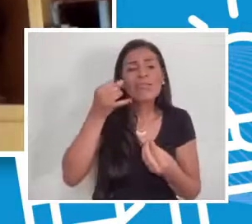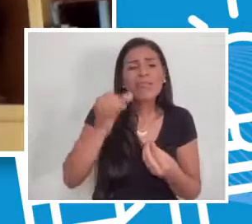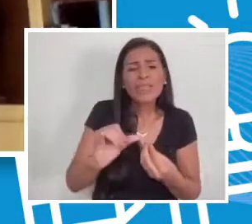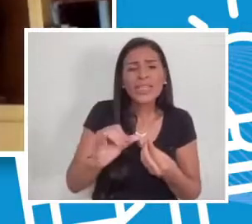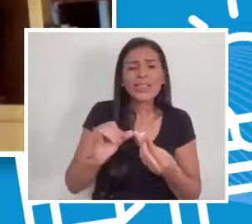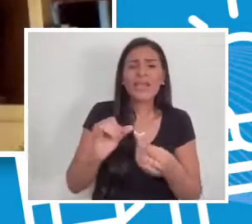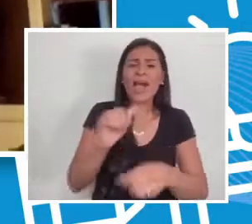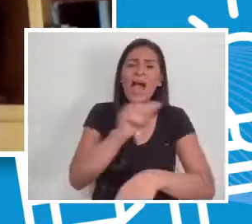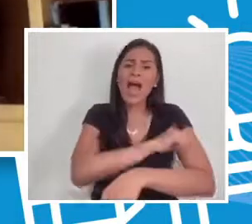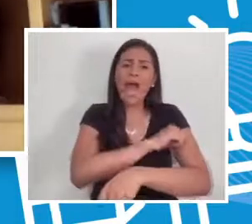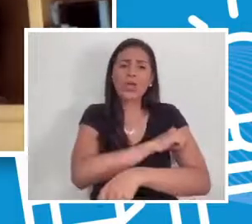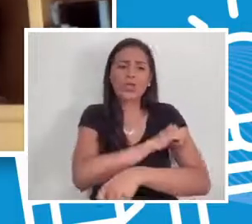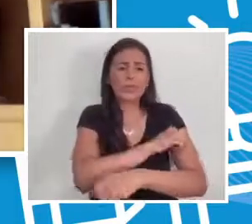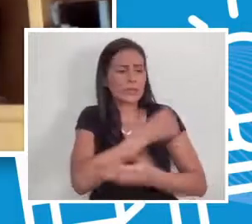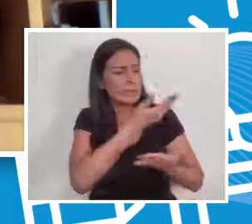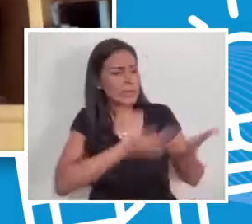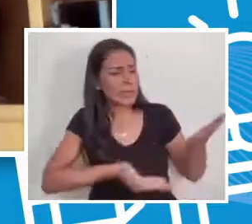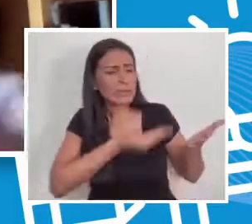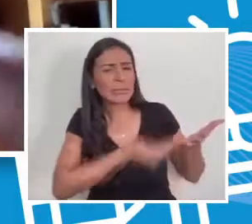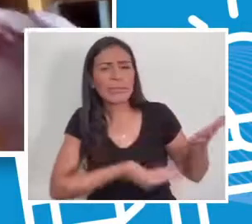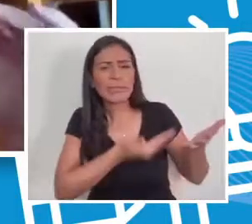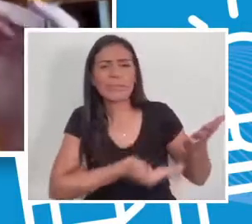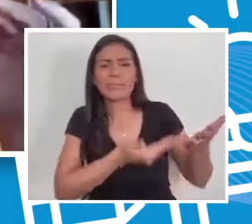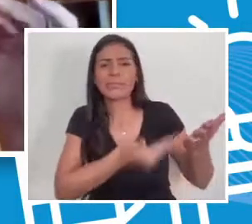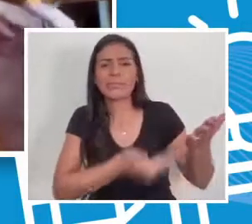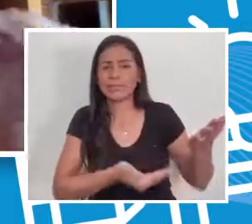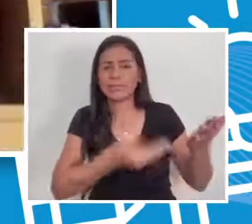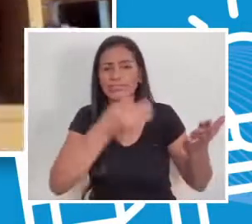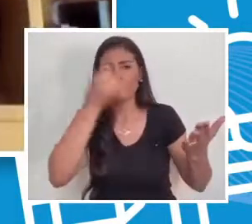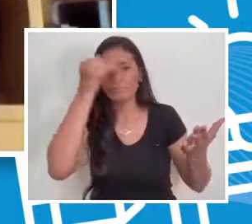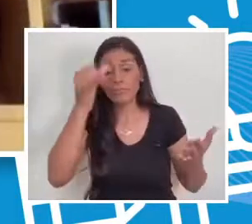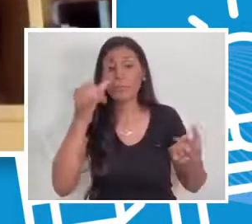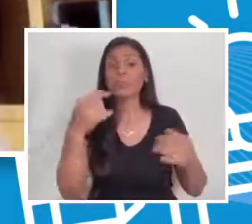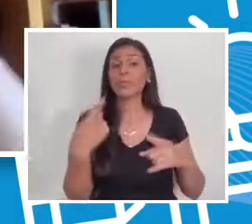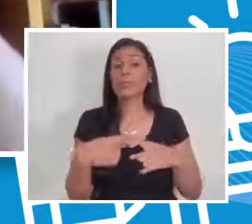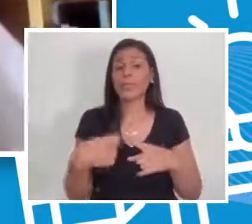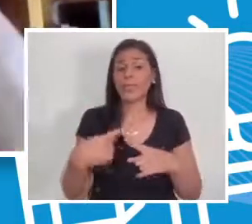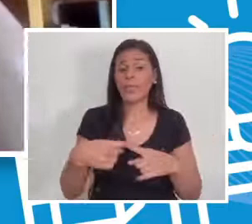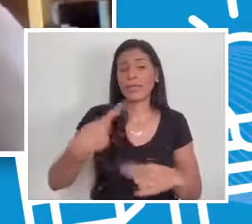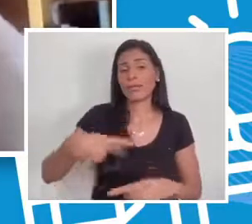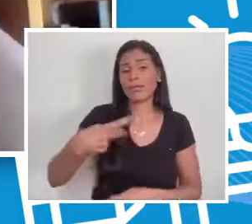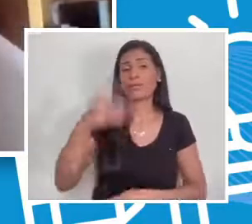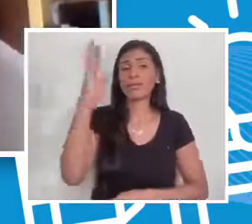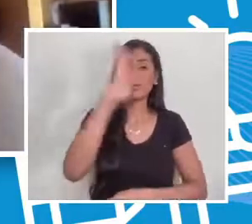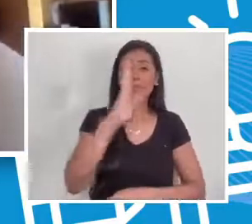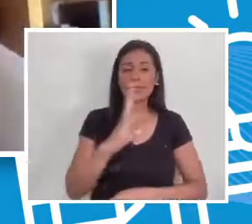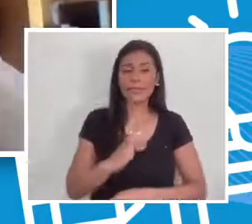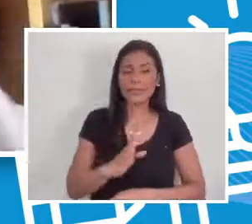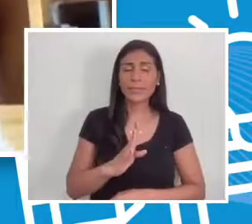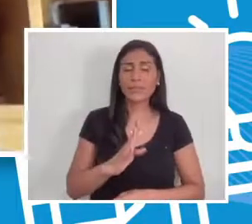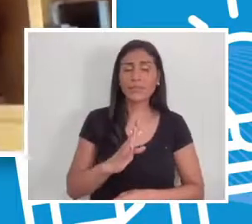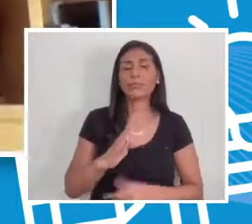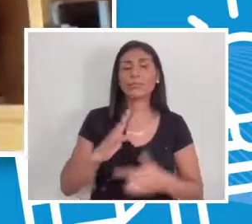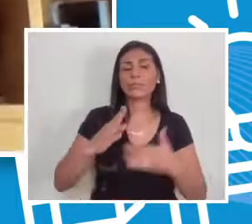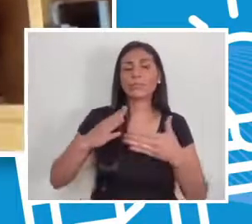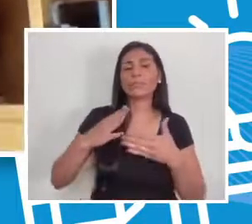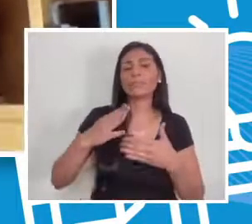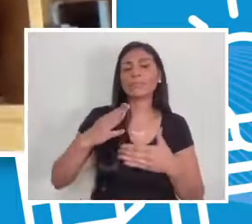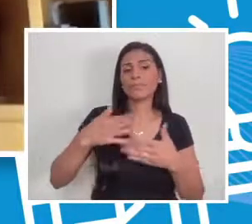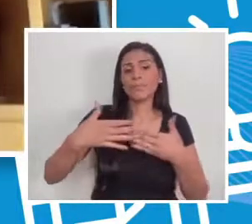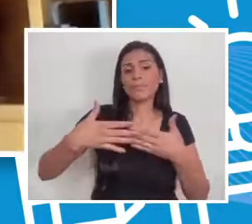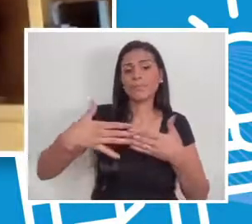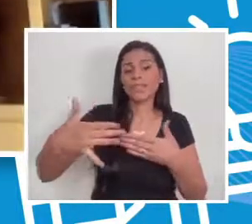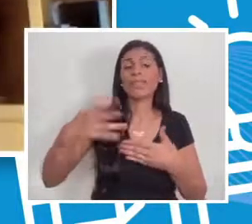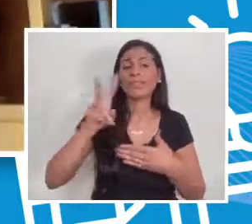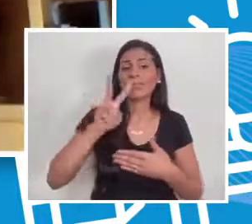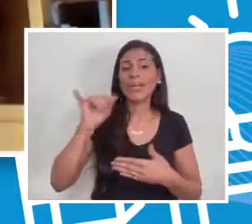o Brasil passa, daqui bem pouco tempo, pelo bônus demográfico, ou seja, nós vamos ter mais adultos